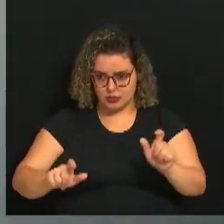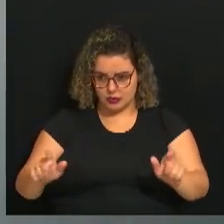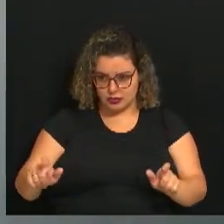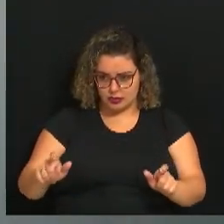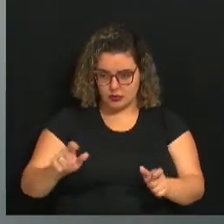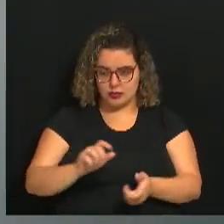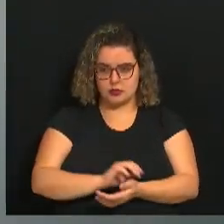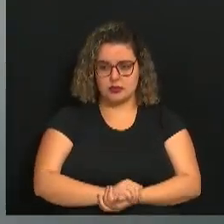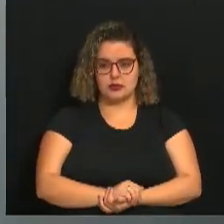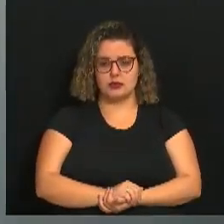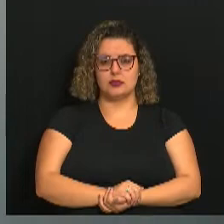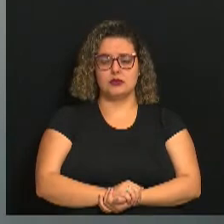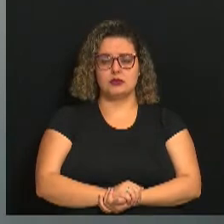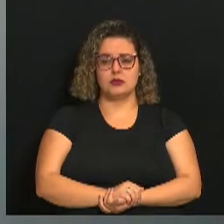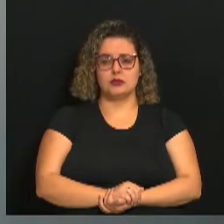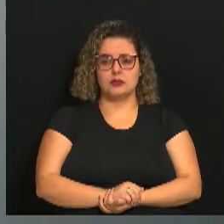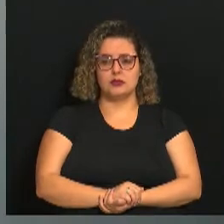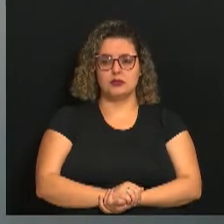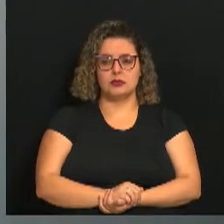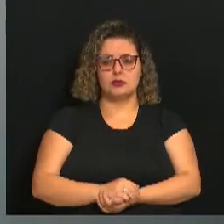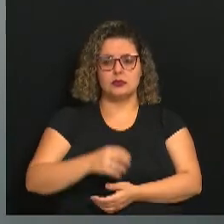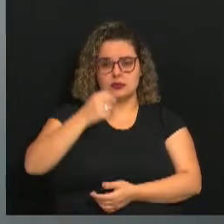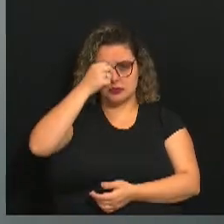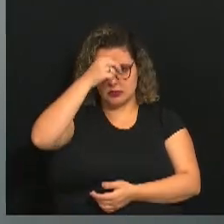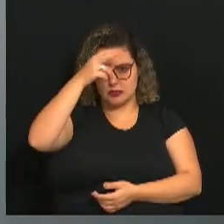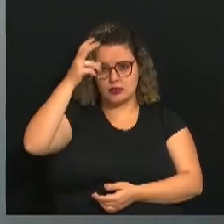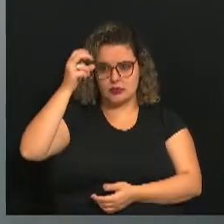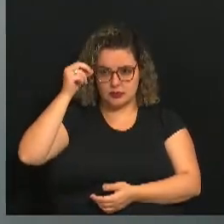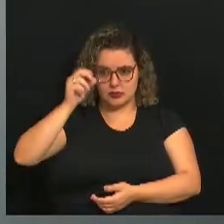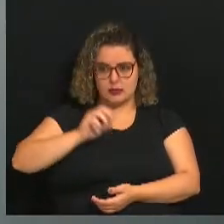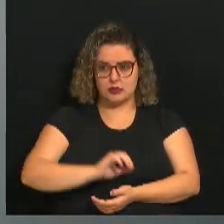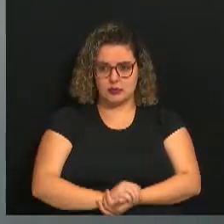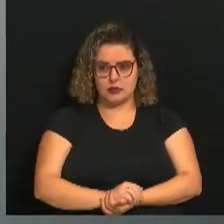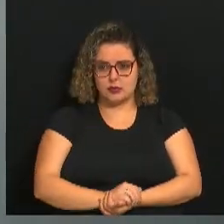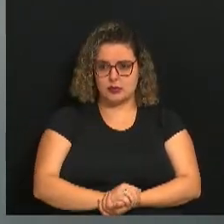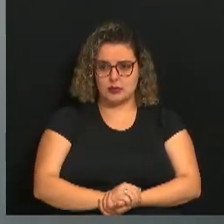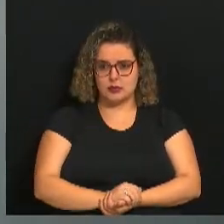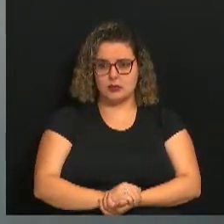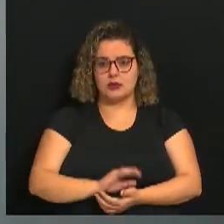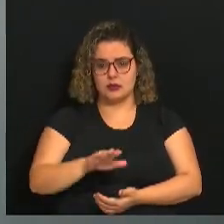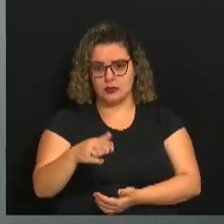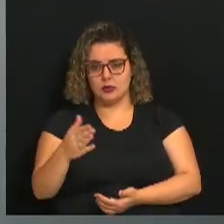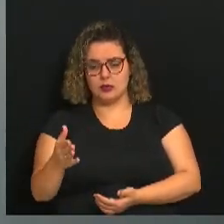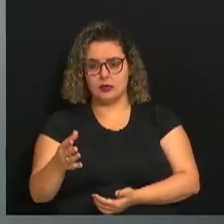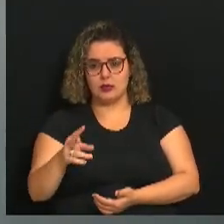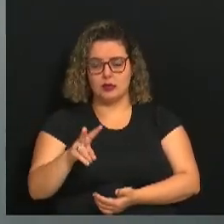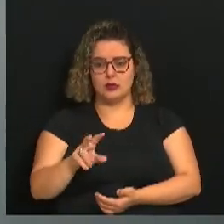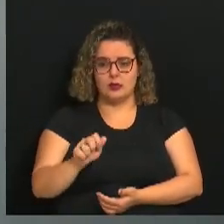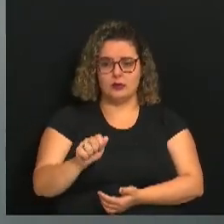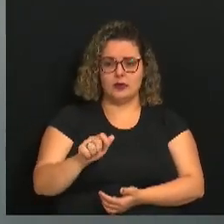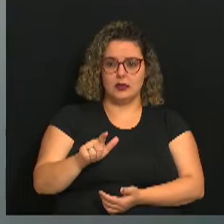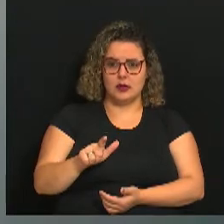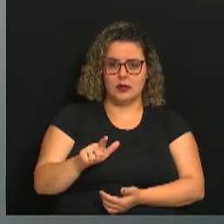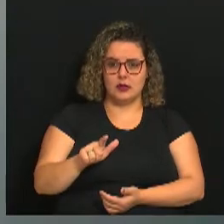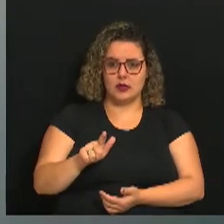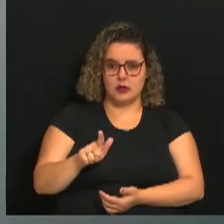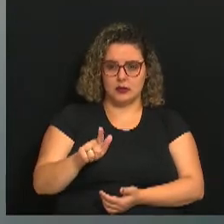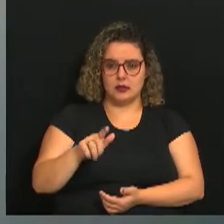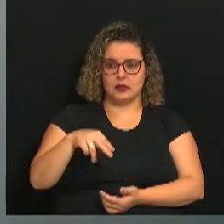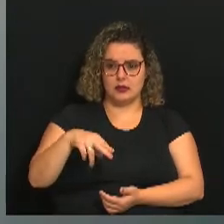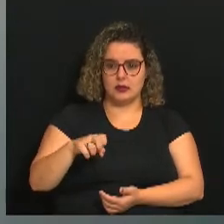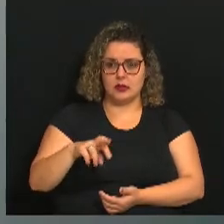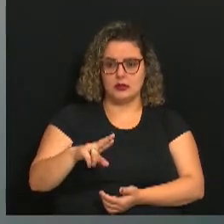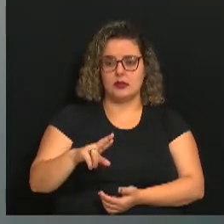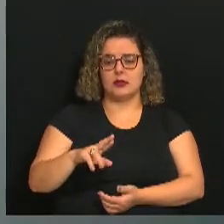efetivos da Prefeitura, e um outro braço que é onde o Wagner atua na gestão desses contratos